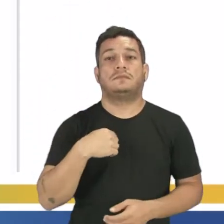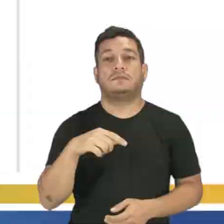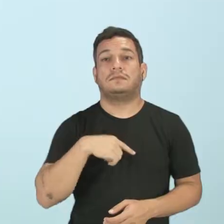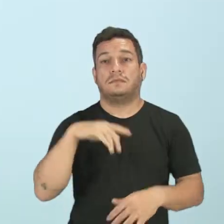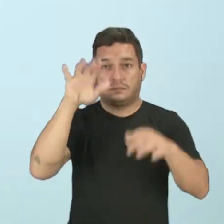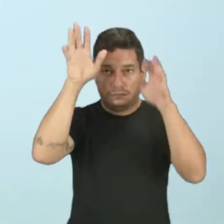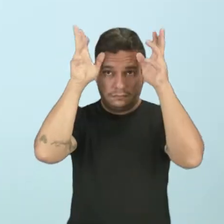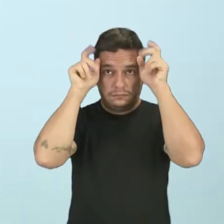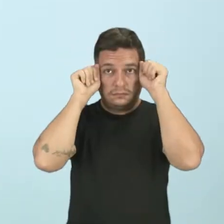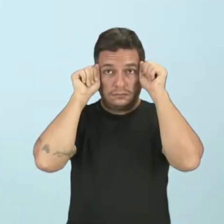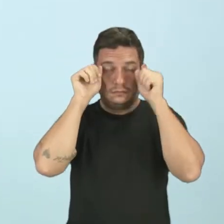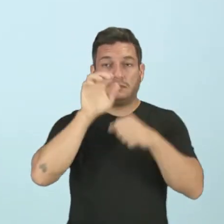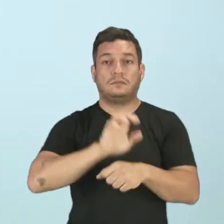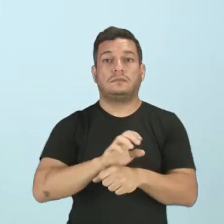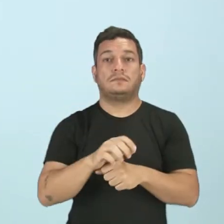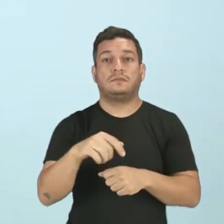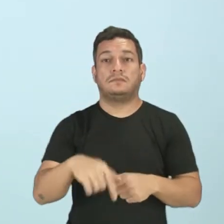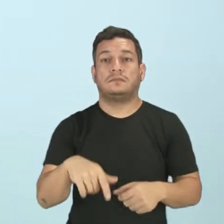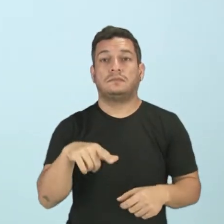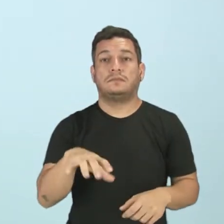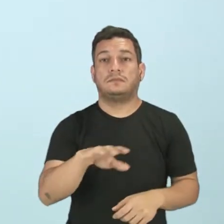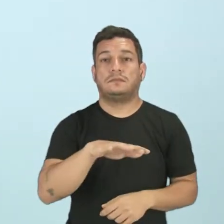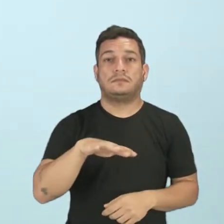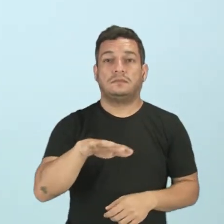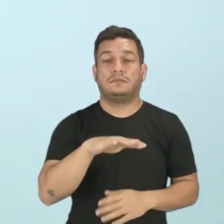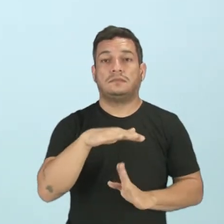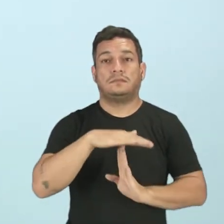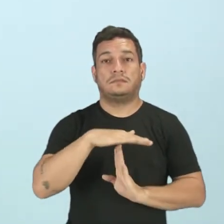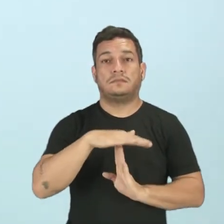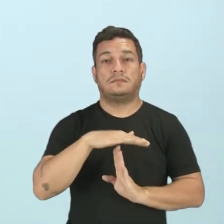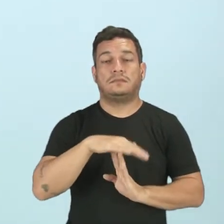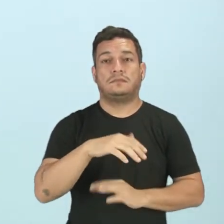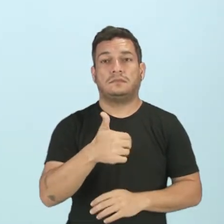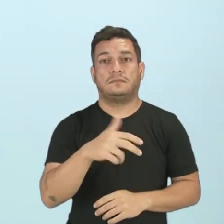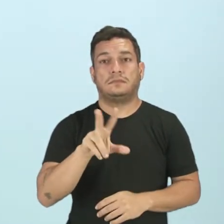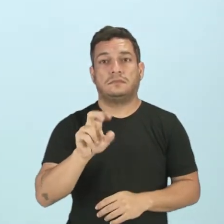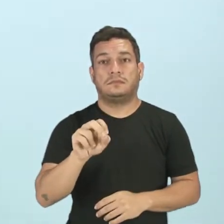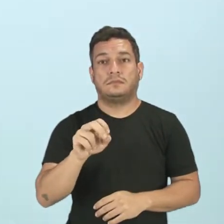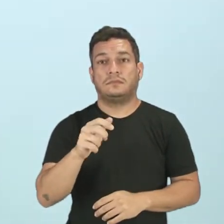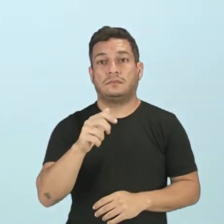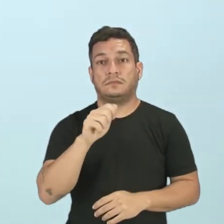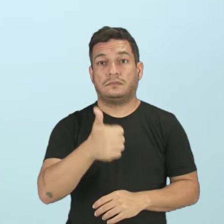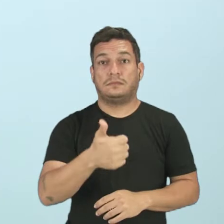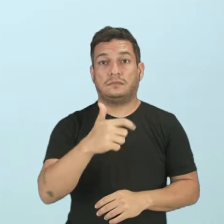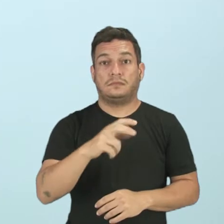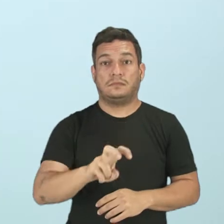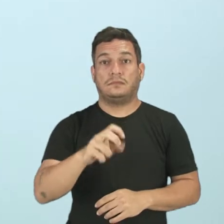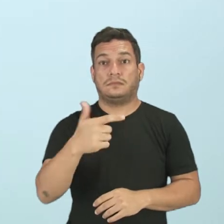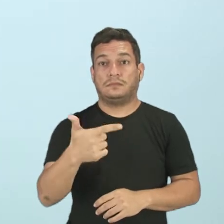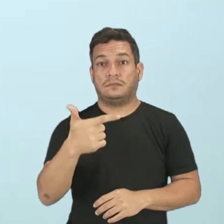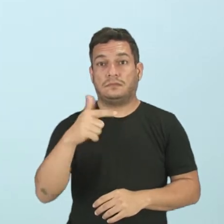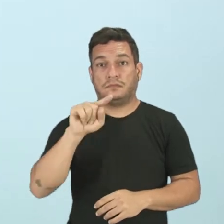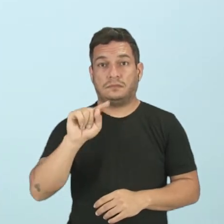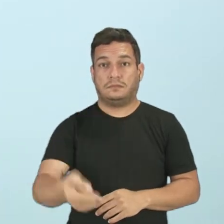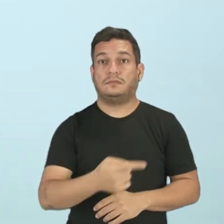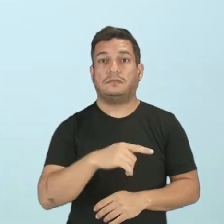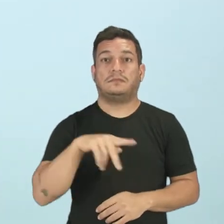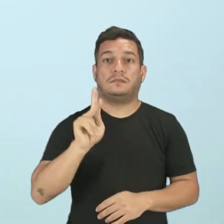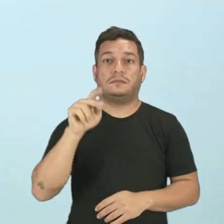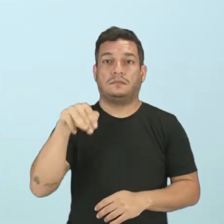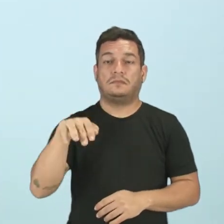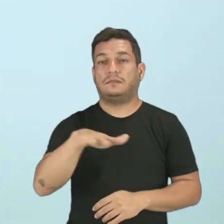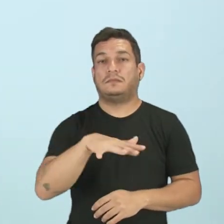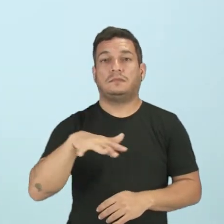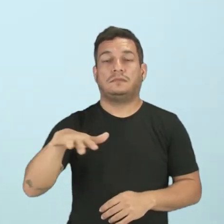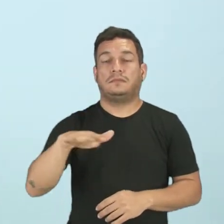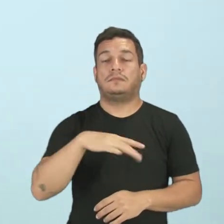do Acre. Aqui tem um território delimitado de mais de 152 mil quilômetros quadrados, e aqui